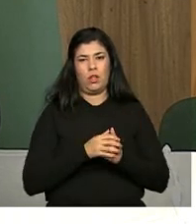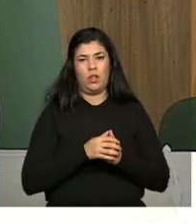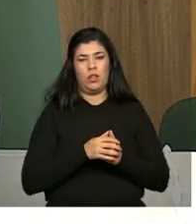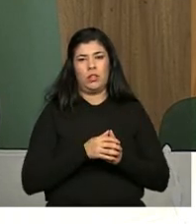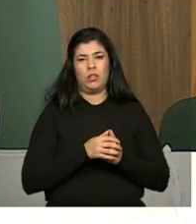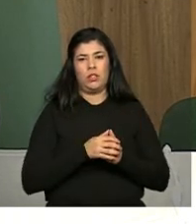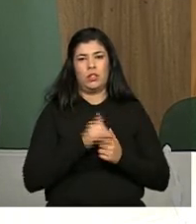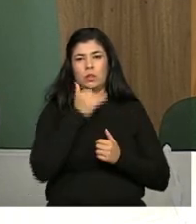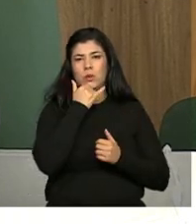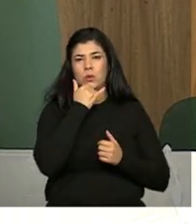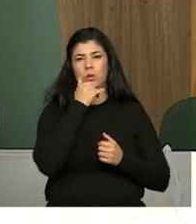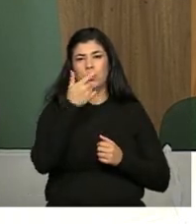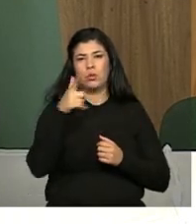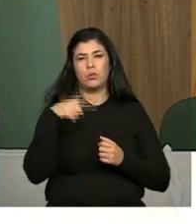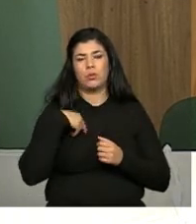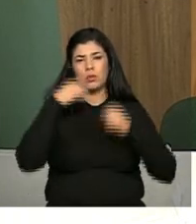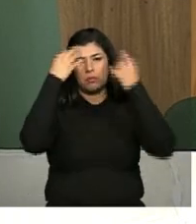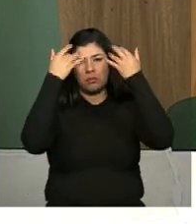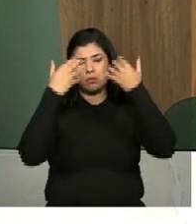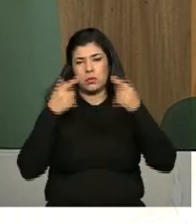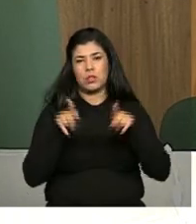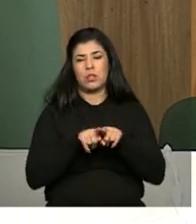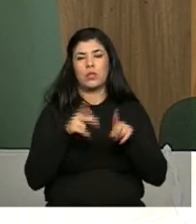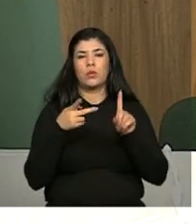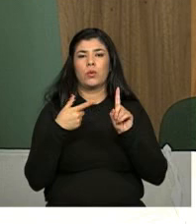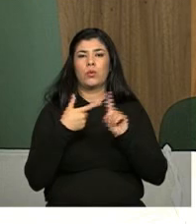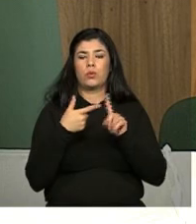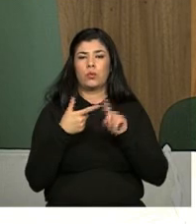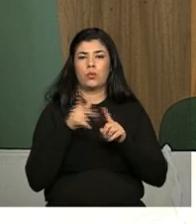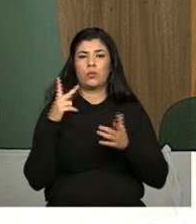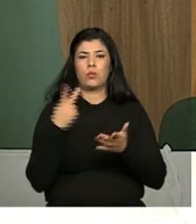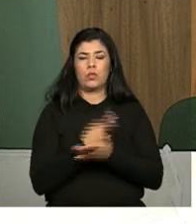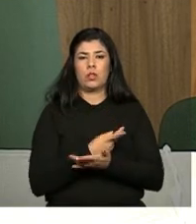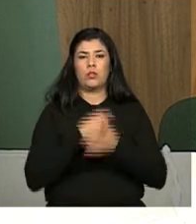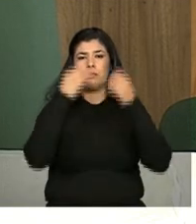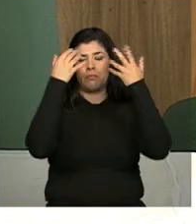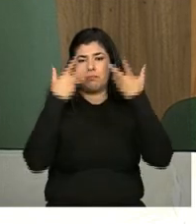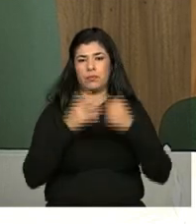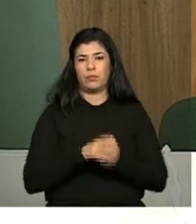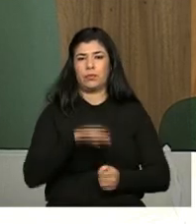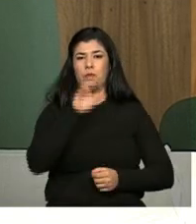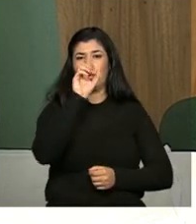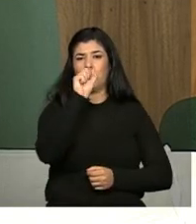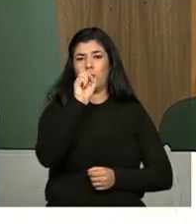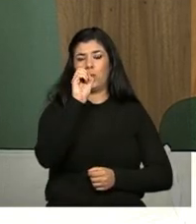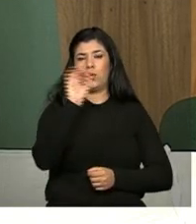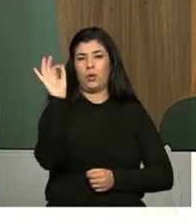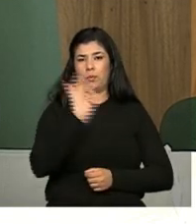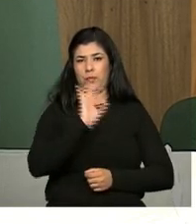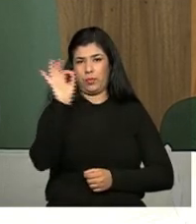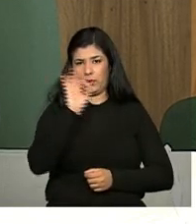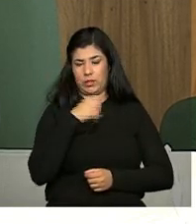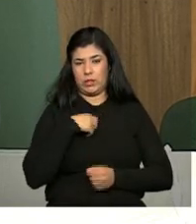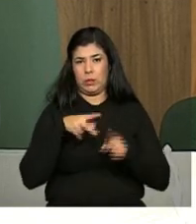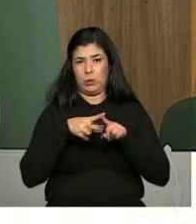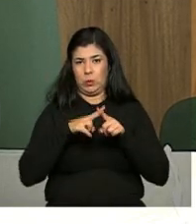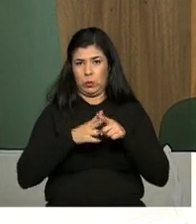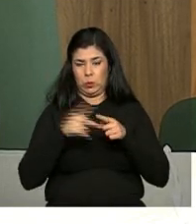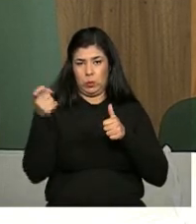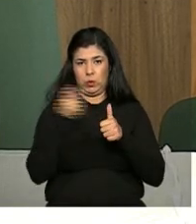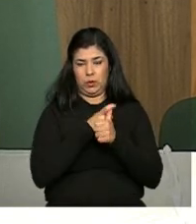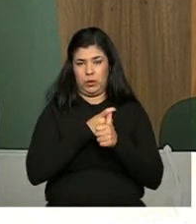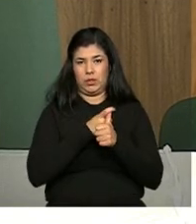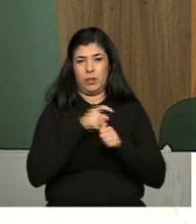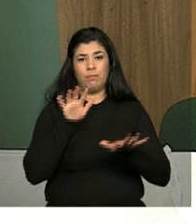você não tava aqui no início Mas você pega eu já falei sua primeira parte sobre a segunda eu falo oitenta por cento do ajuste depende do